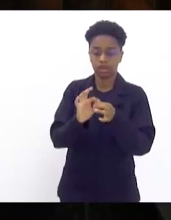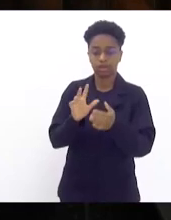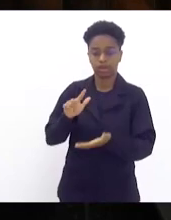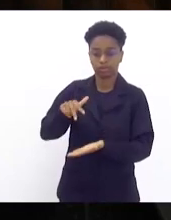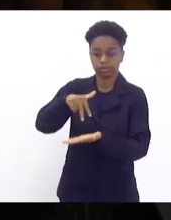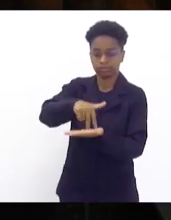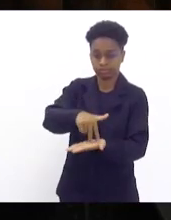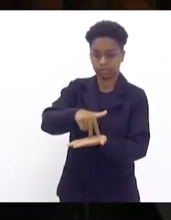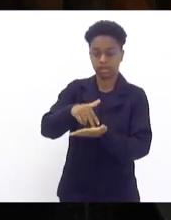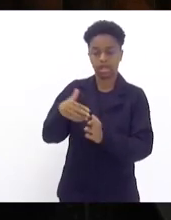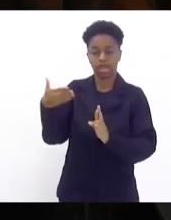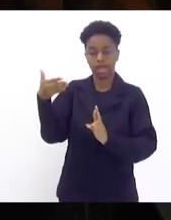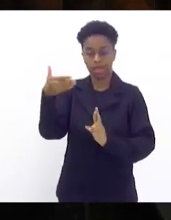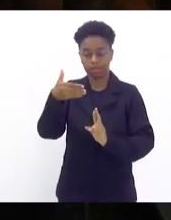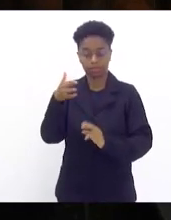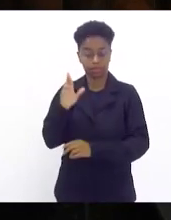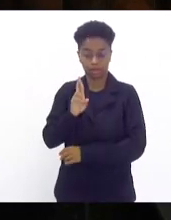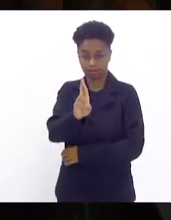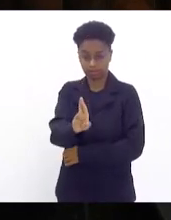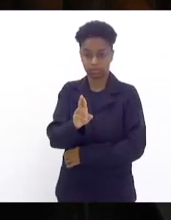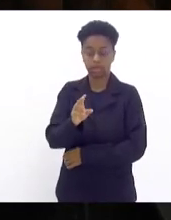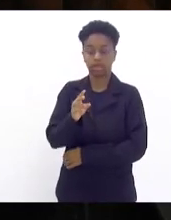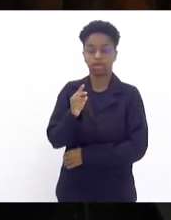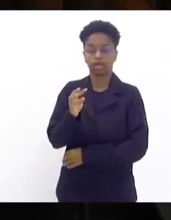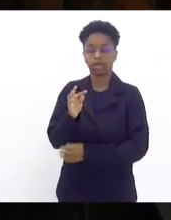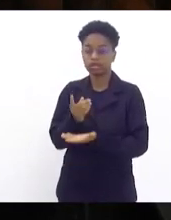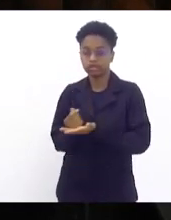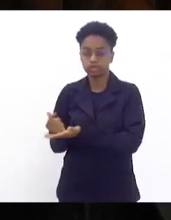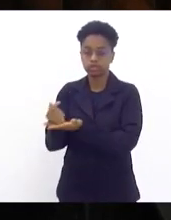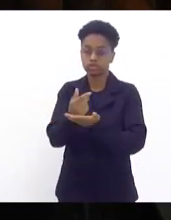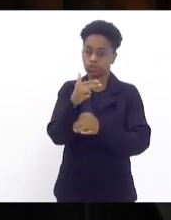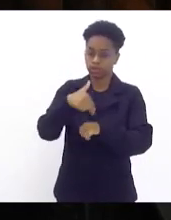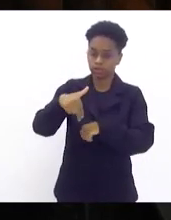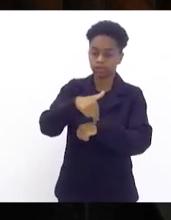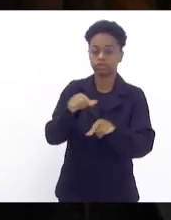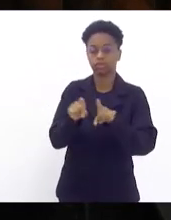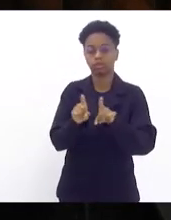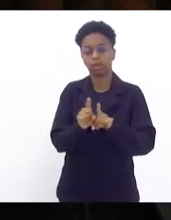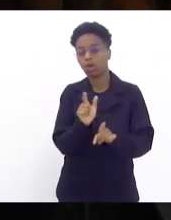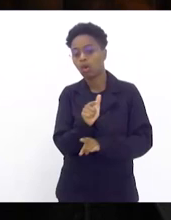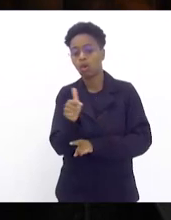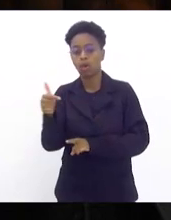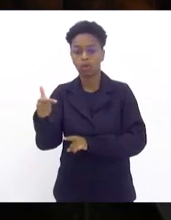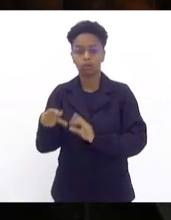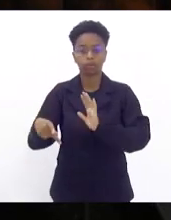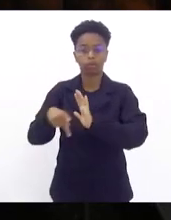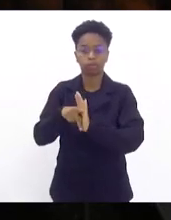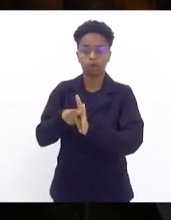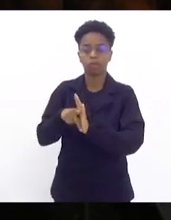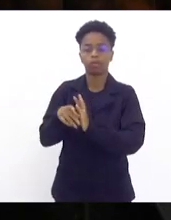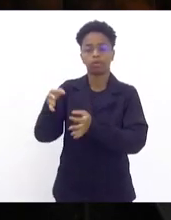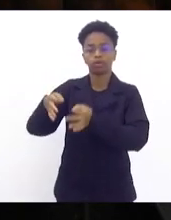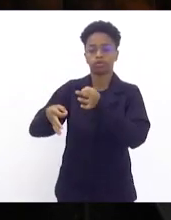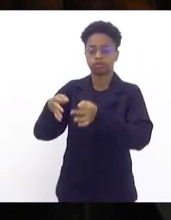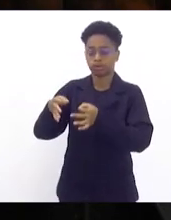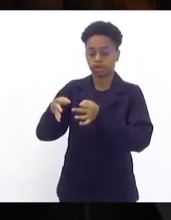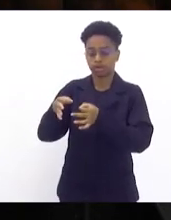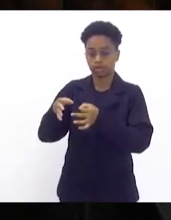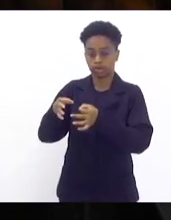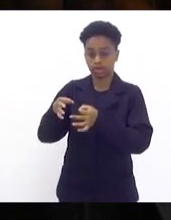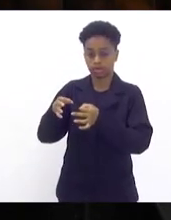com outro representante do Tribunal de Contas da união